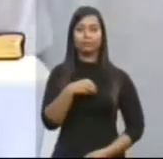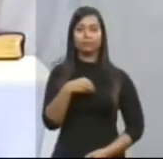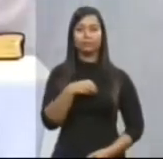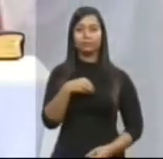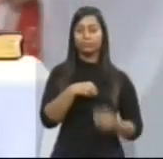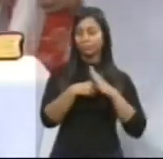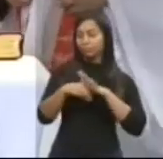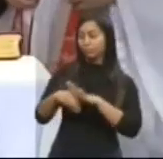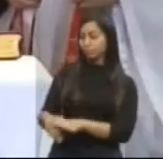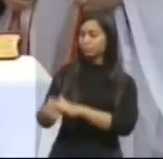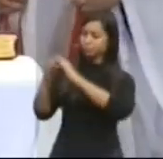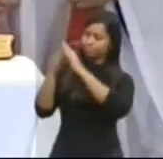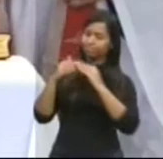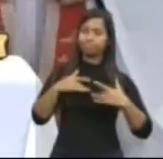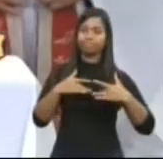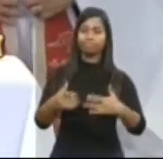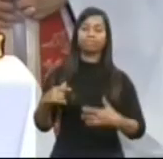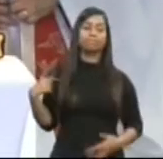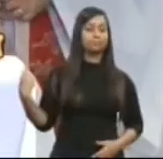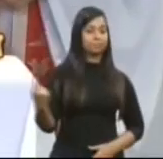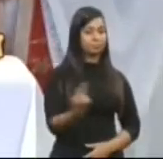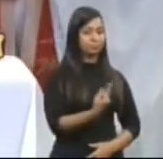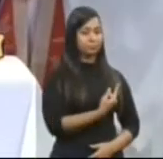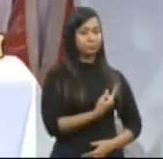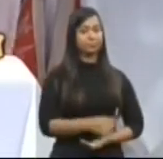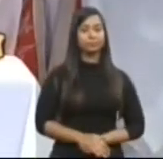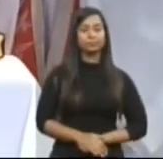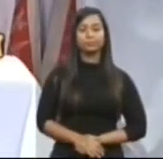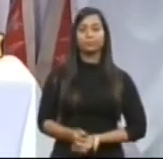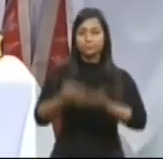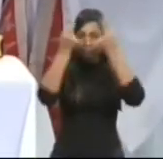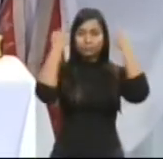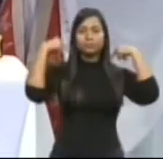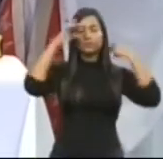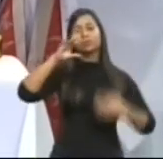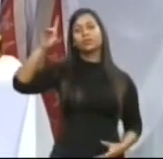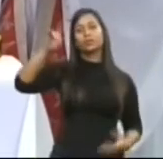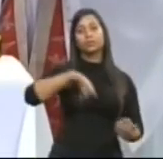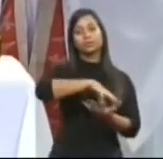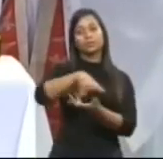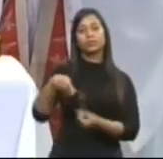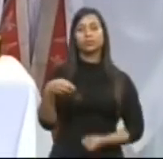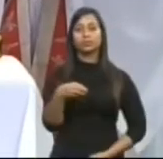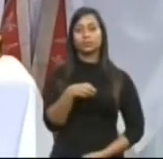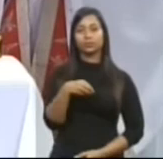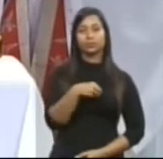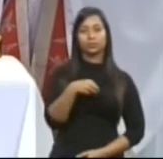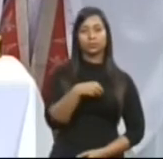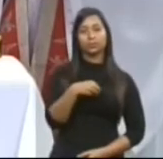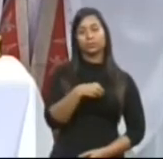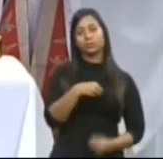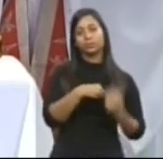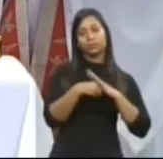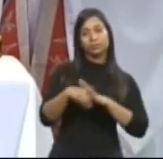Deus, que tirais o pecado do mundo, tende piedade de nós. Cordeiro de Deus,